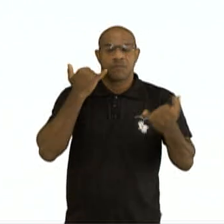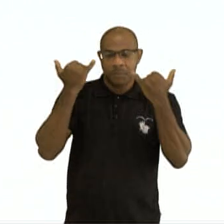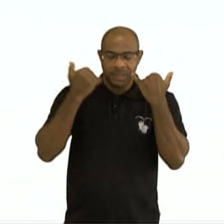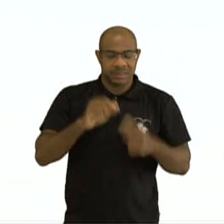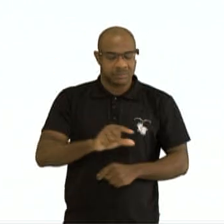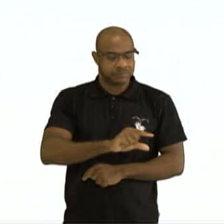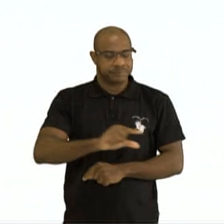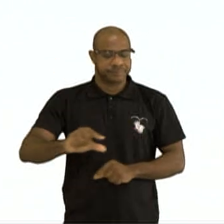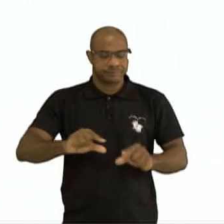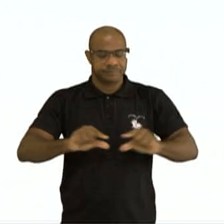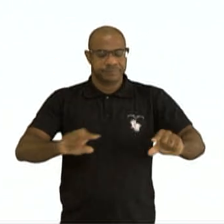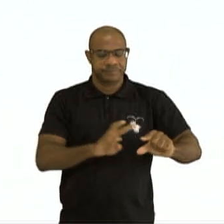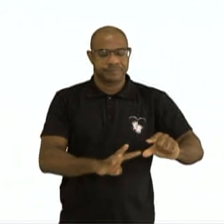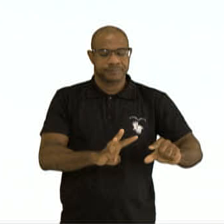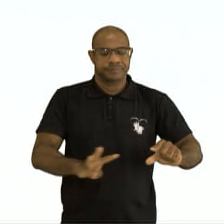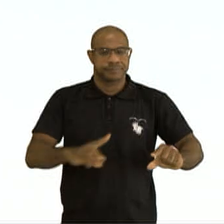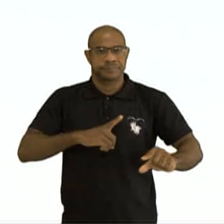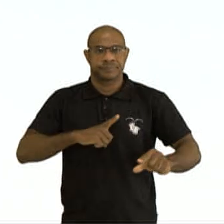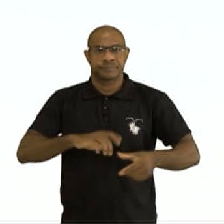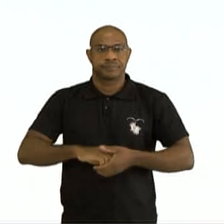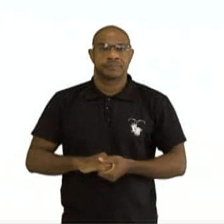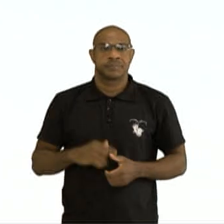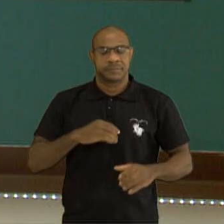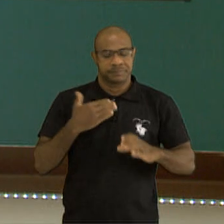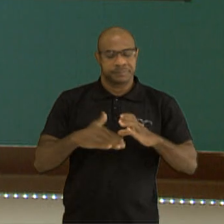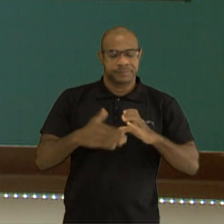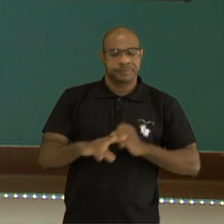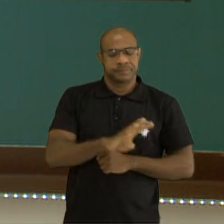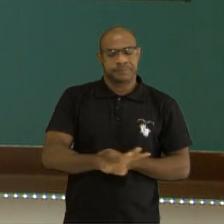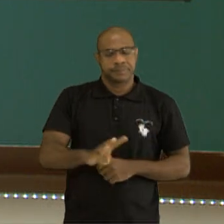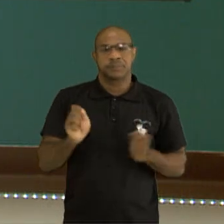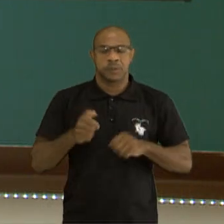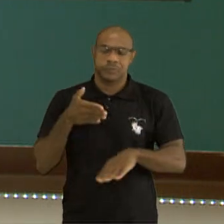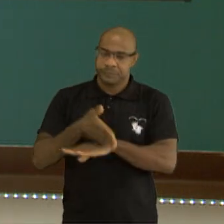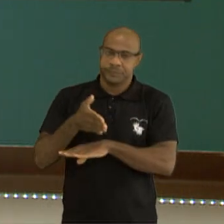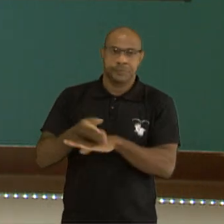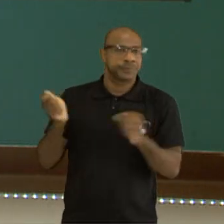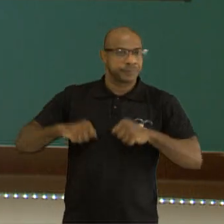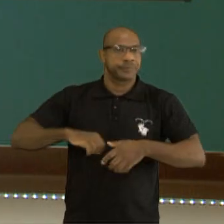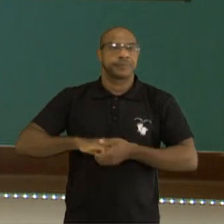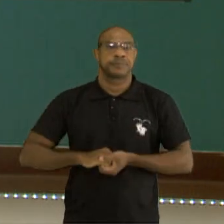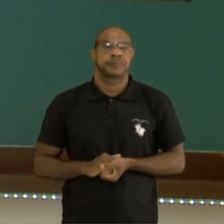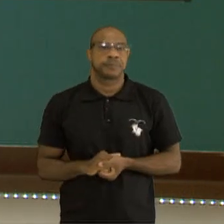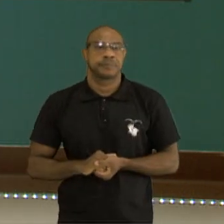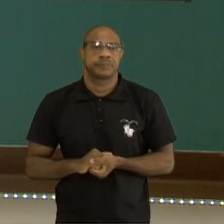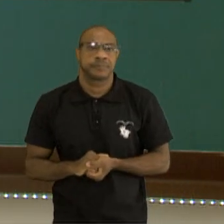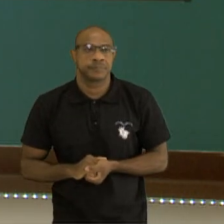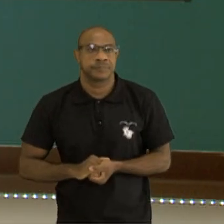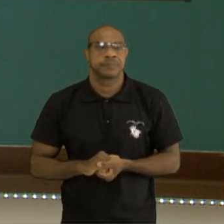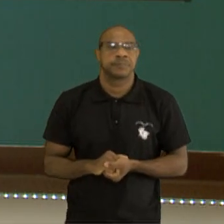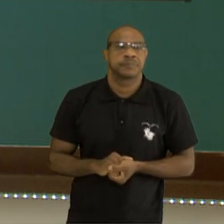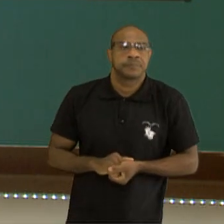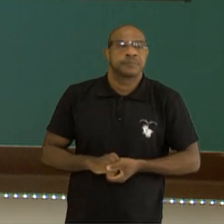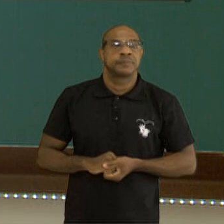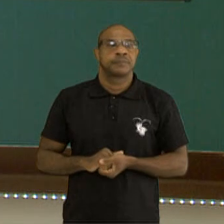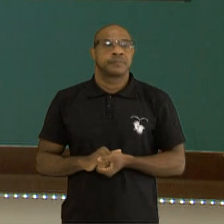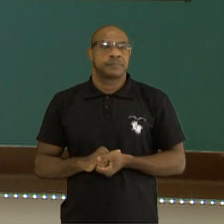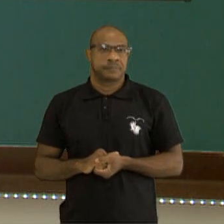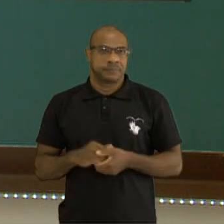0912345678. E aqui nós temos um e-mail, um site também que a pessoa pode entrar, tá bom? Então, basicamente, esse é o nosso